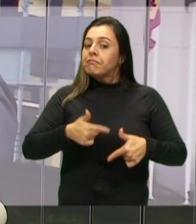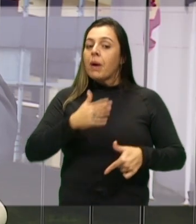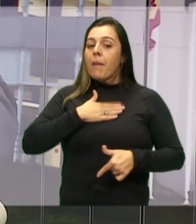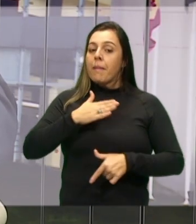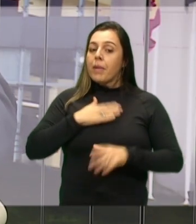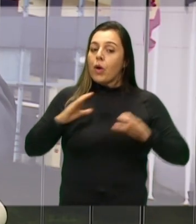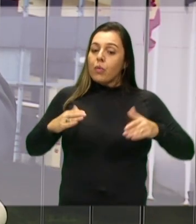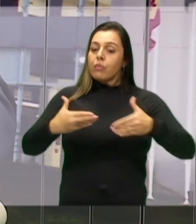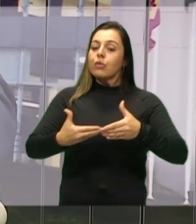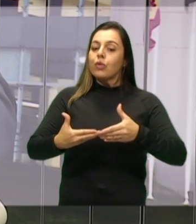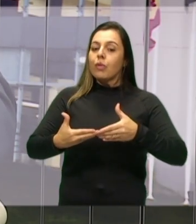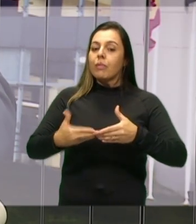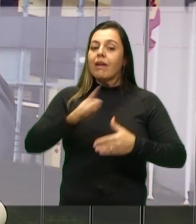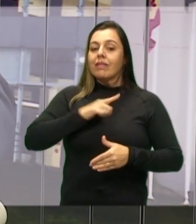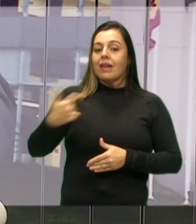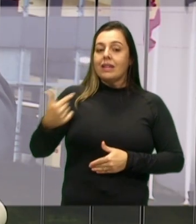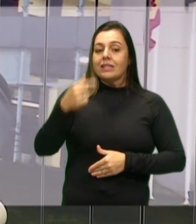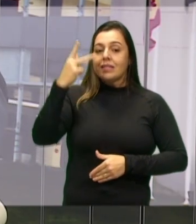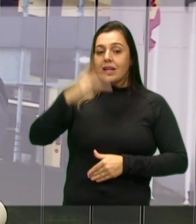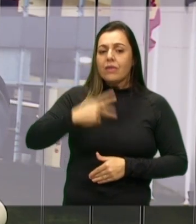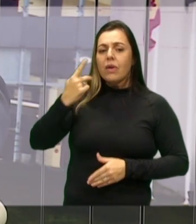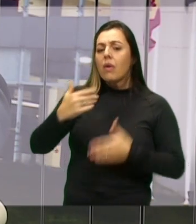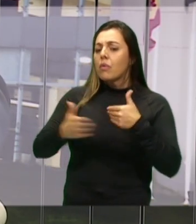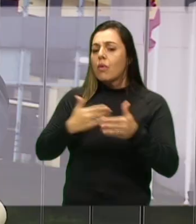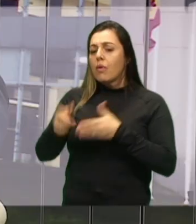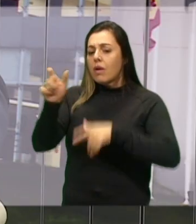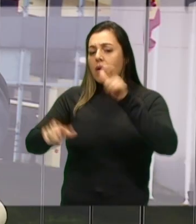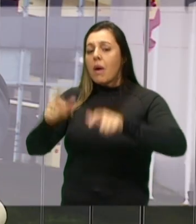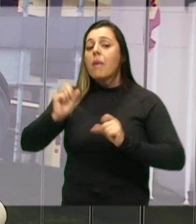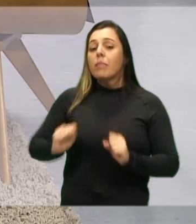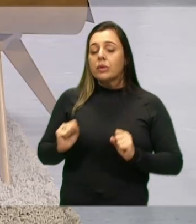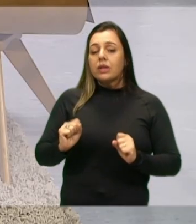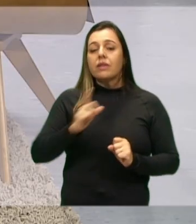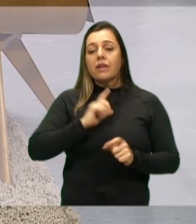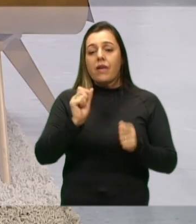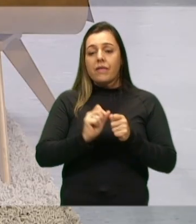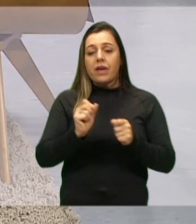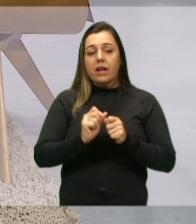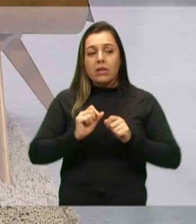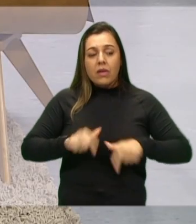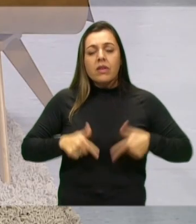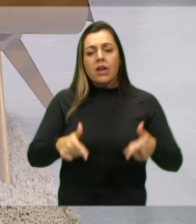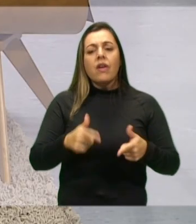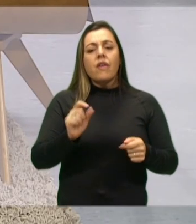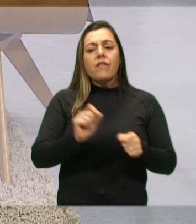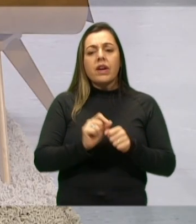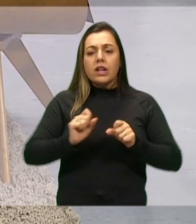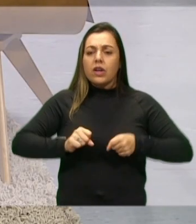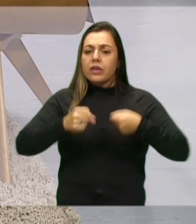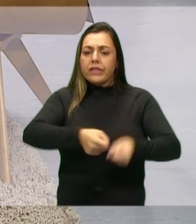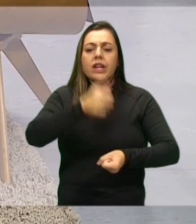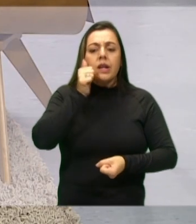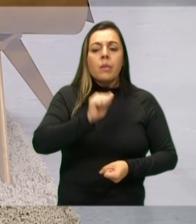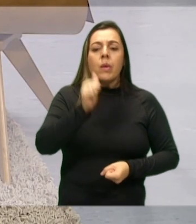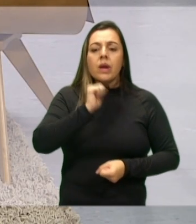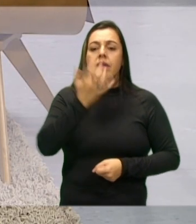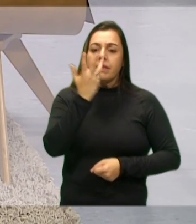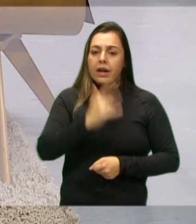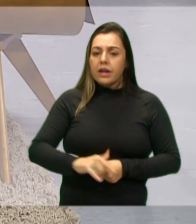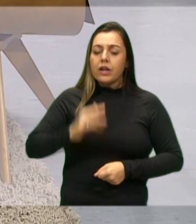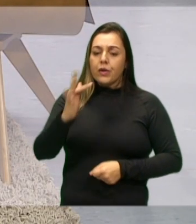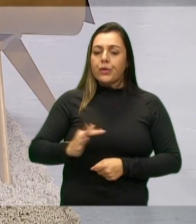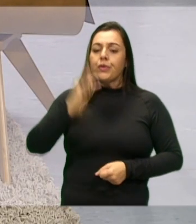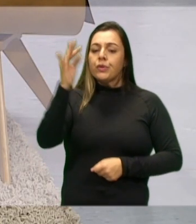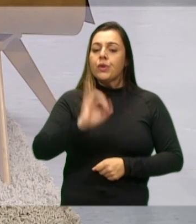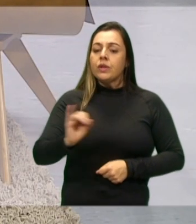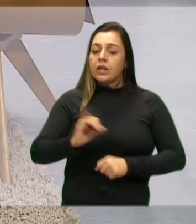meu mandato. Nós temos aqui 17 vereadores. Qualquer um dos 17 poderia ter feito o enfrentamento e ter feito a defesa das mulheres, das crianças do futuro